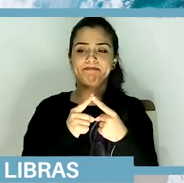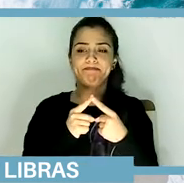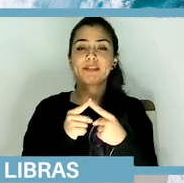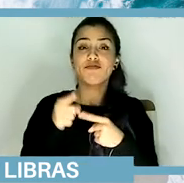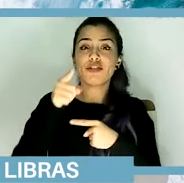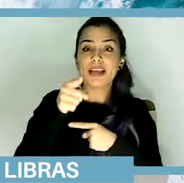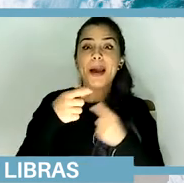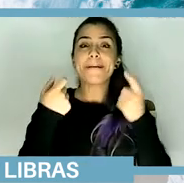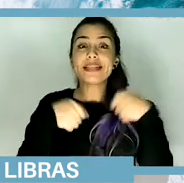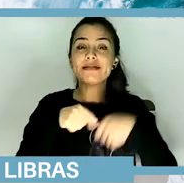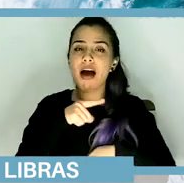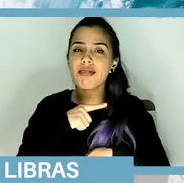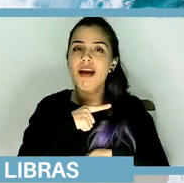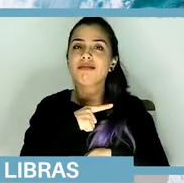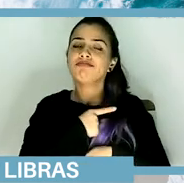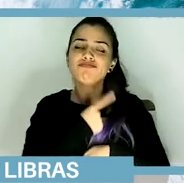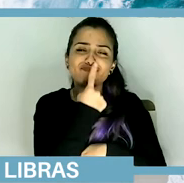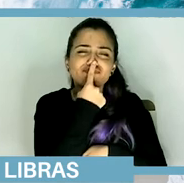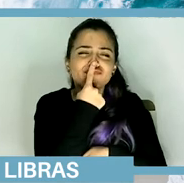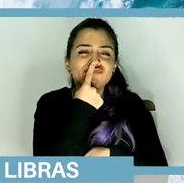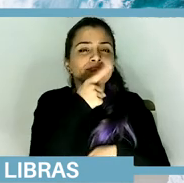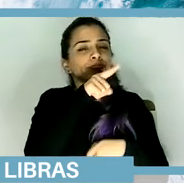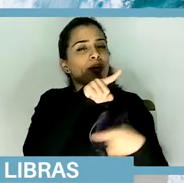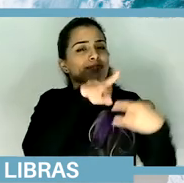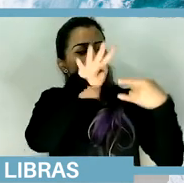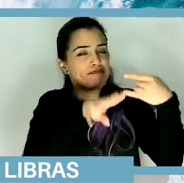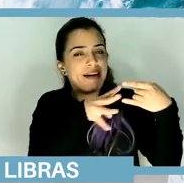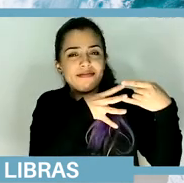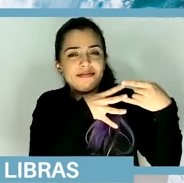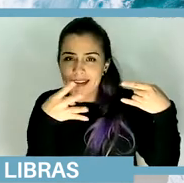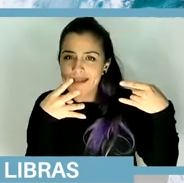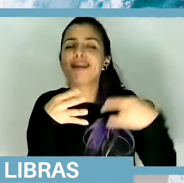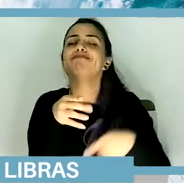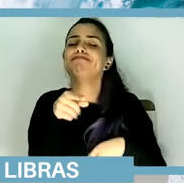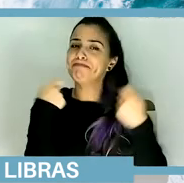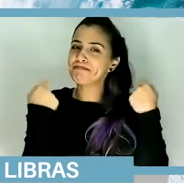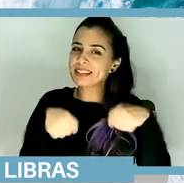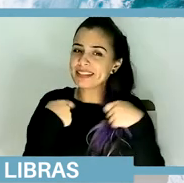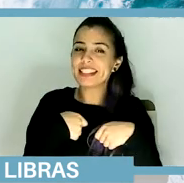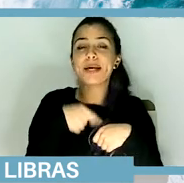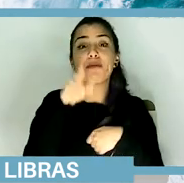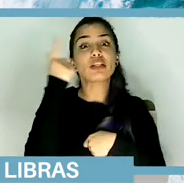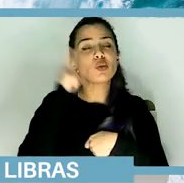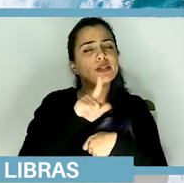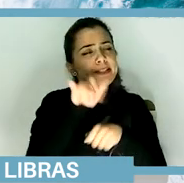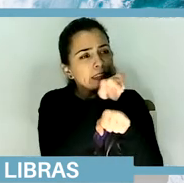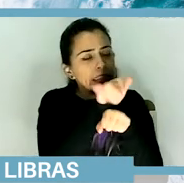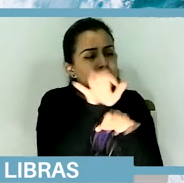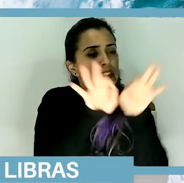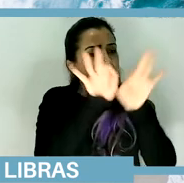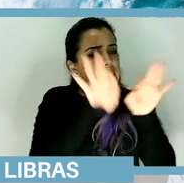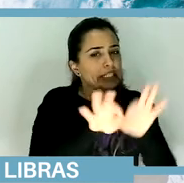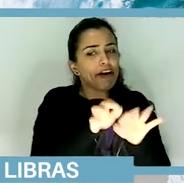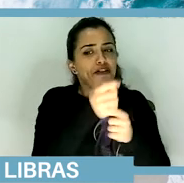né acho que tem que amar as planilhas porque elas que vão manter a organização do negócio então é planilha financeira é